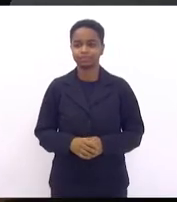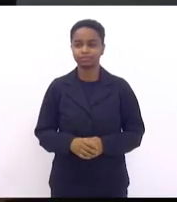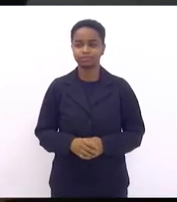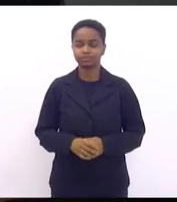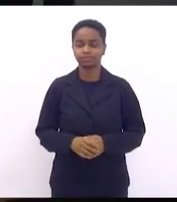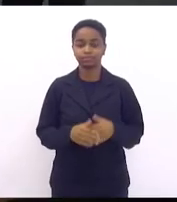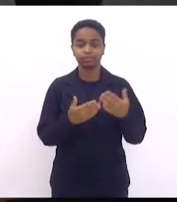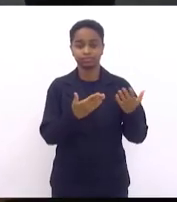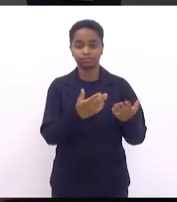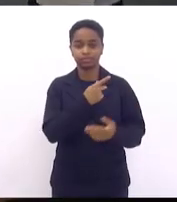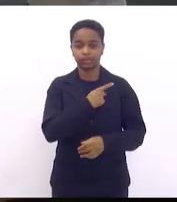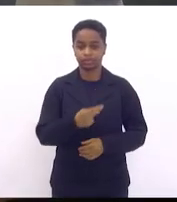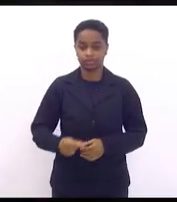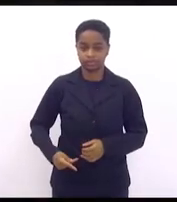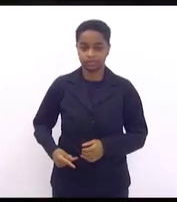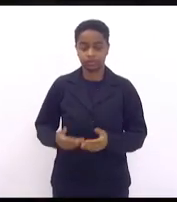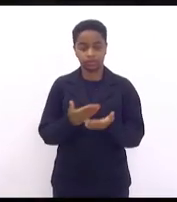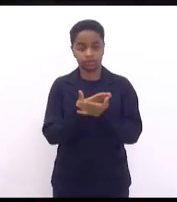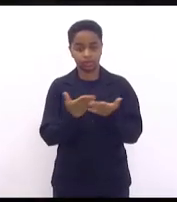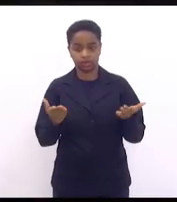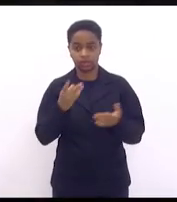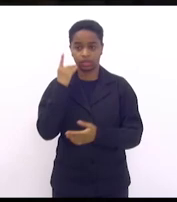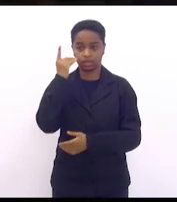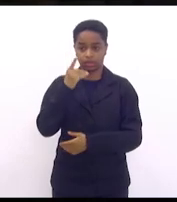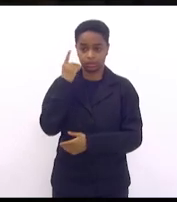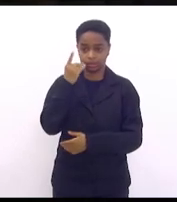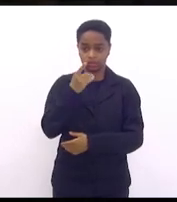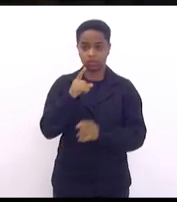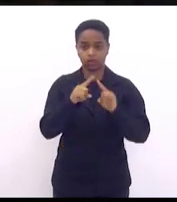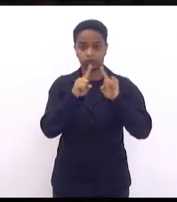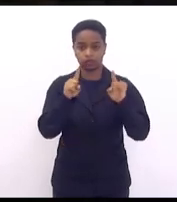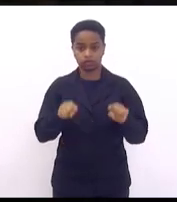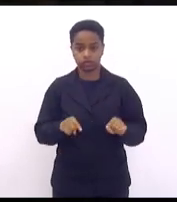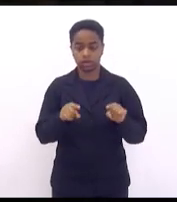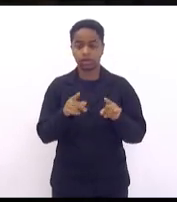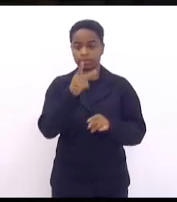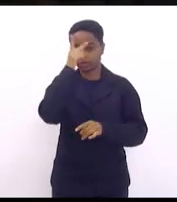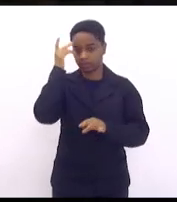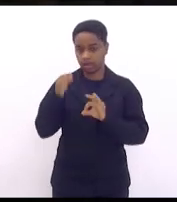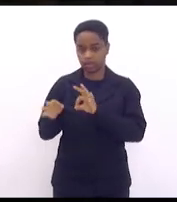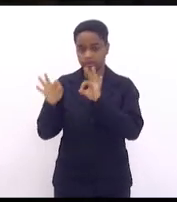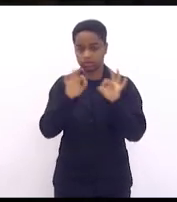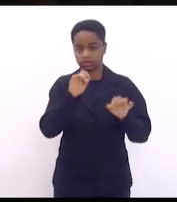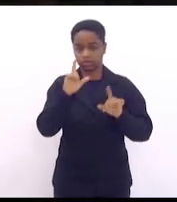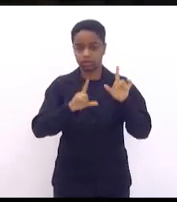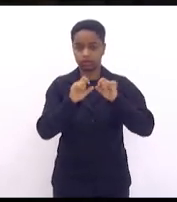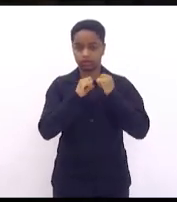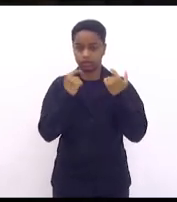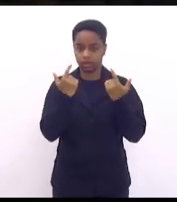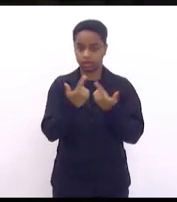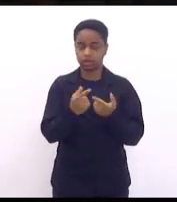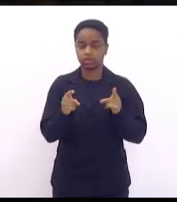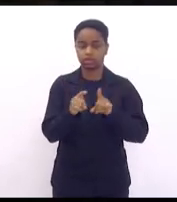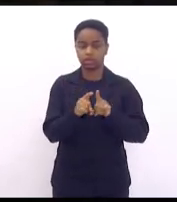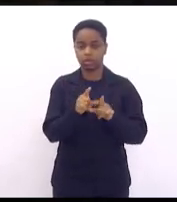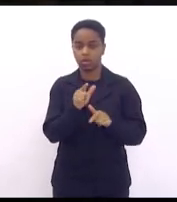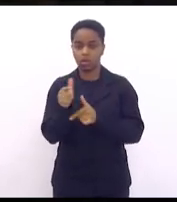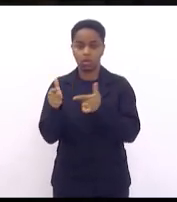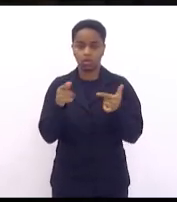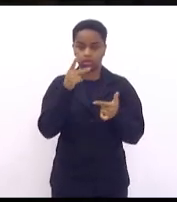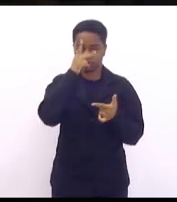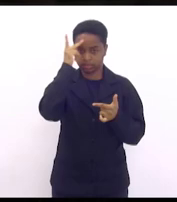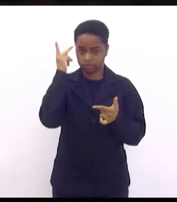Senhora Presidente, senhoras e senhores deputados, servidores, telespectadores da TV Alerge e demais ouvintes,